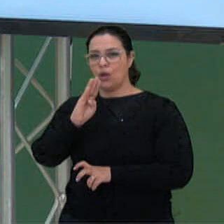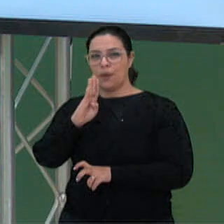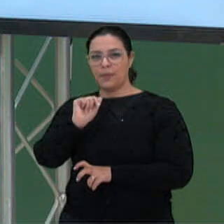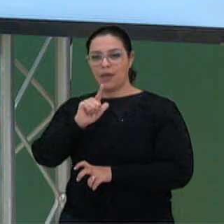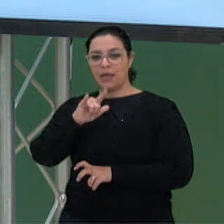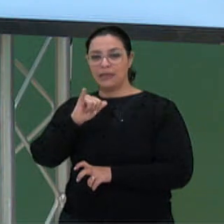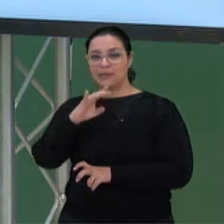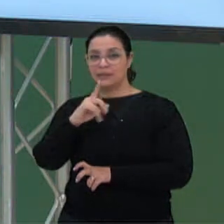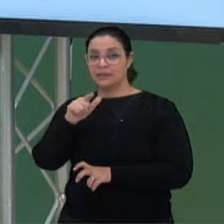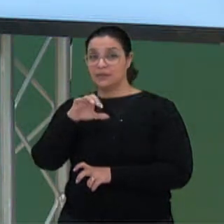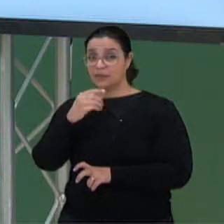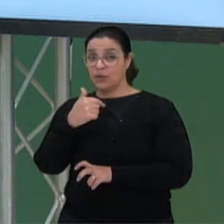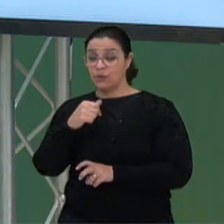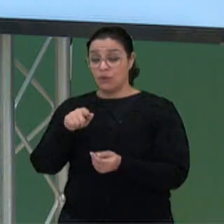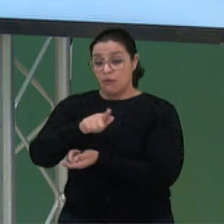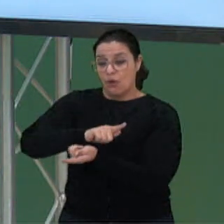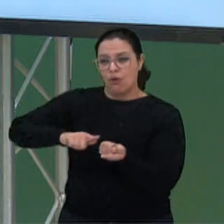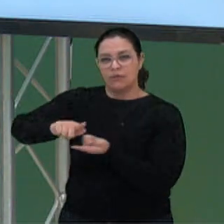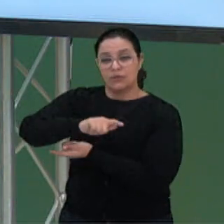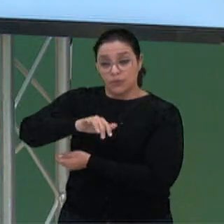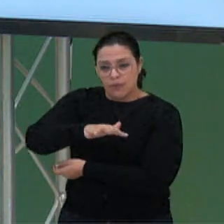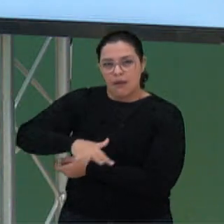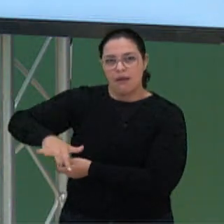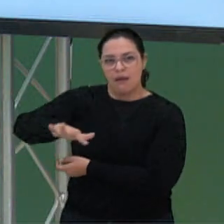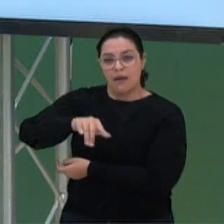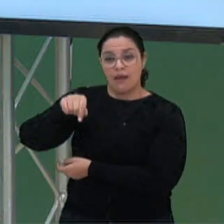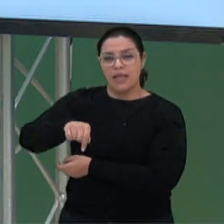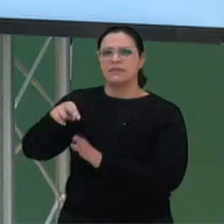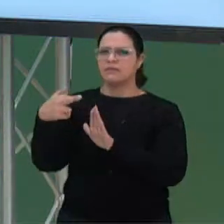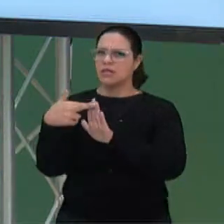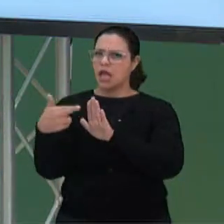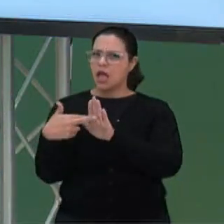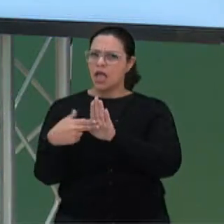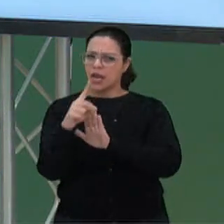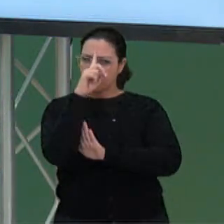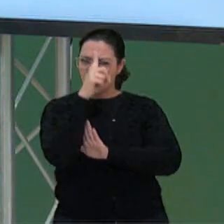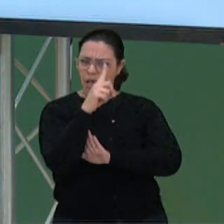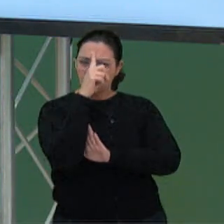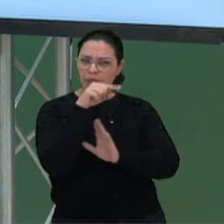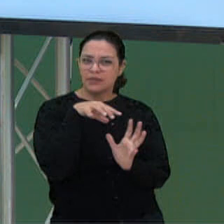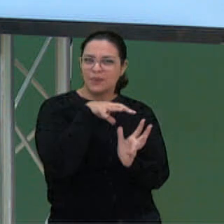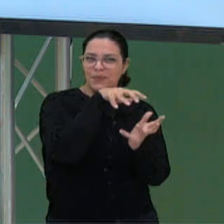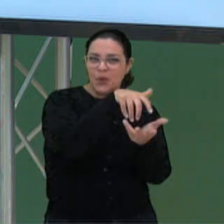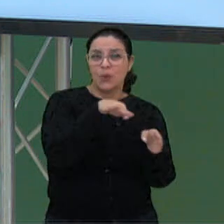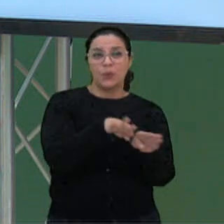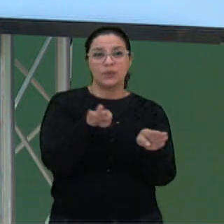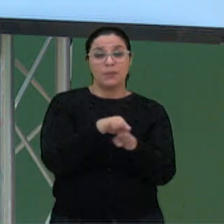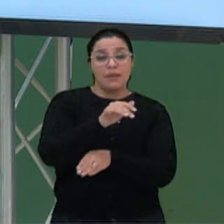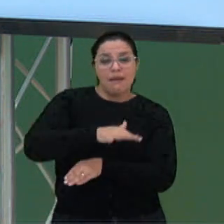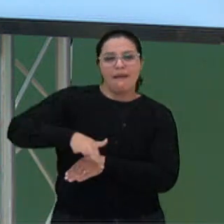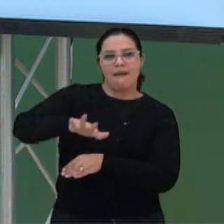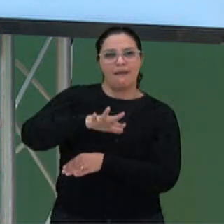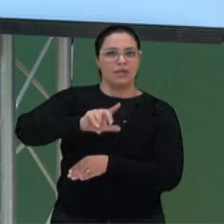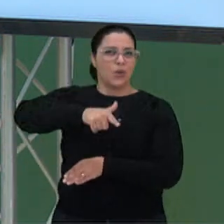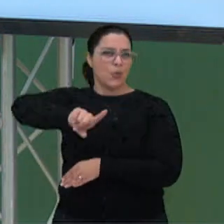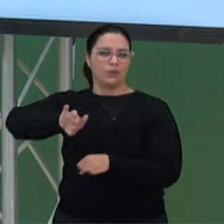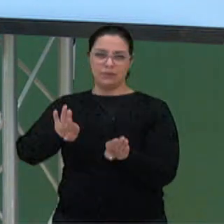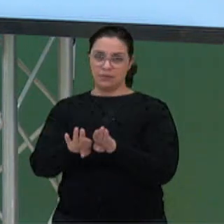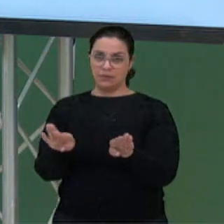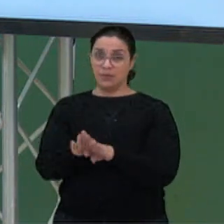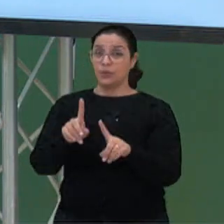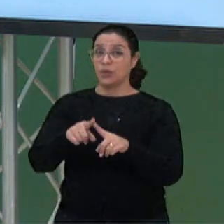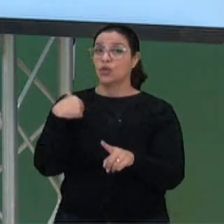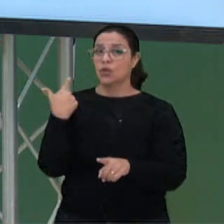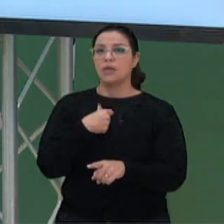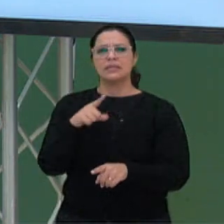esse conceito de áreas que dizem as regras da economia mundial e de outros setores também, né? Porque a gente